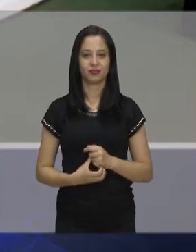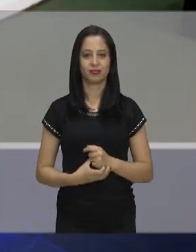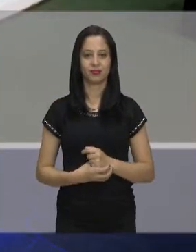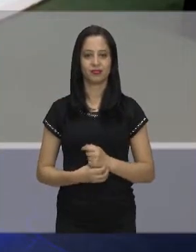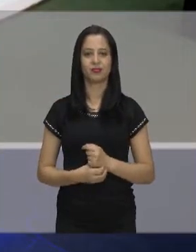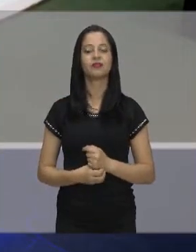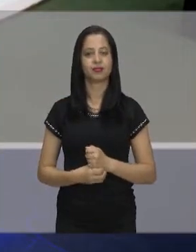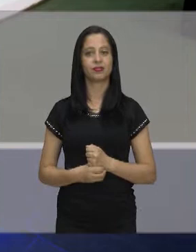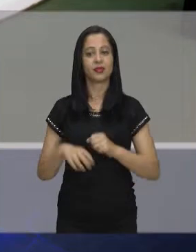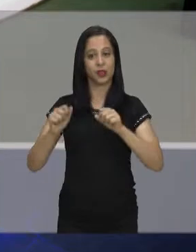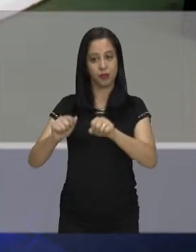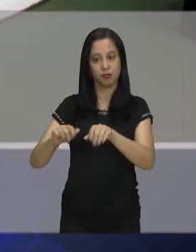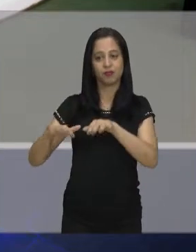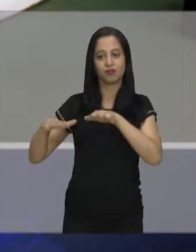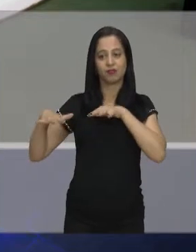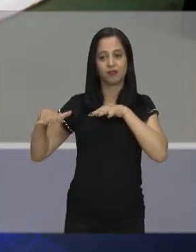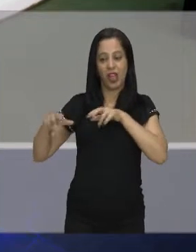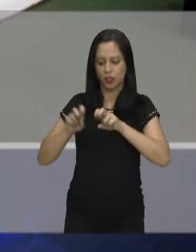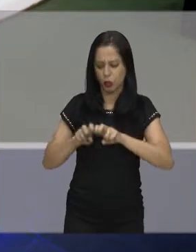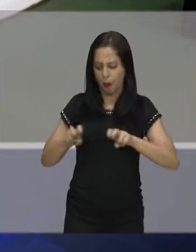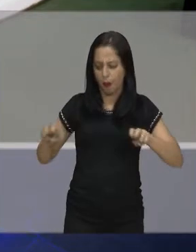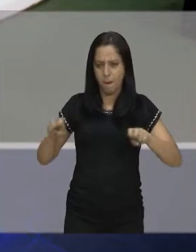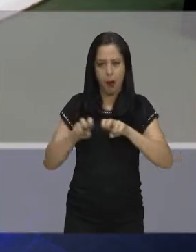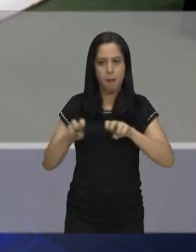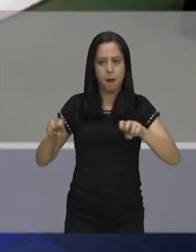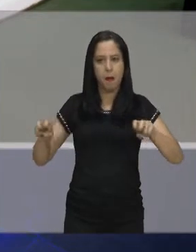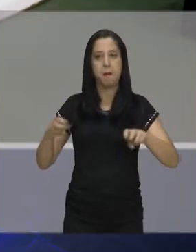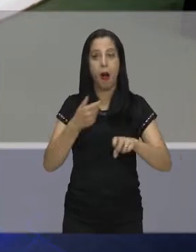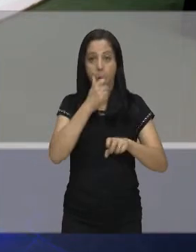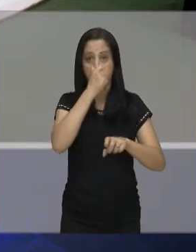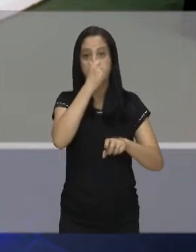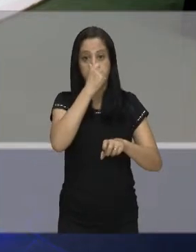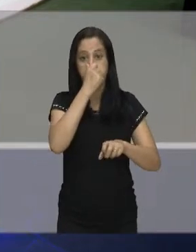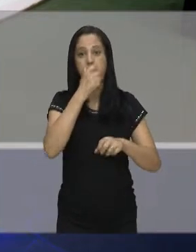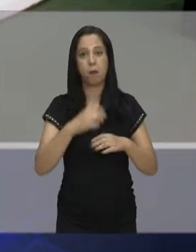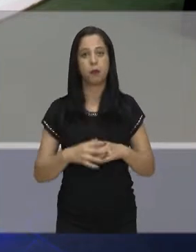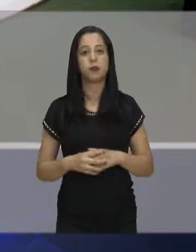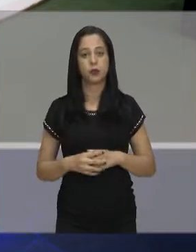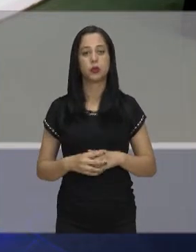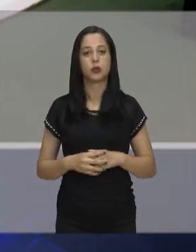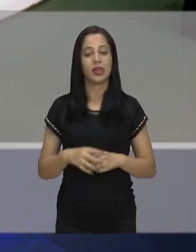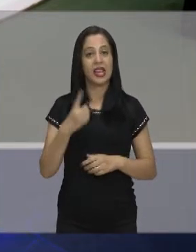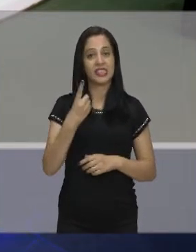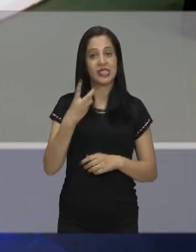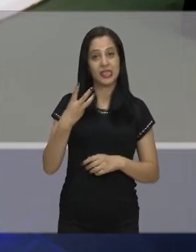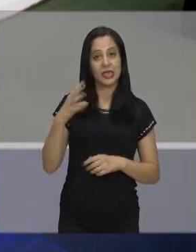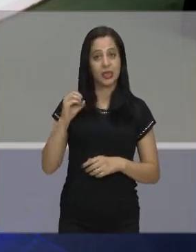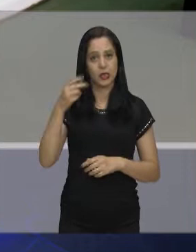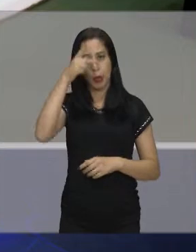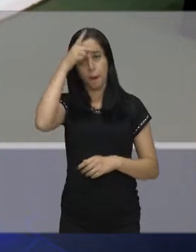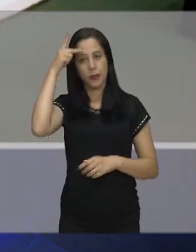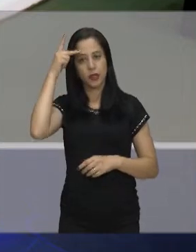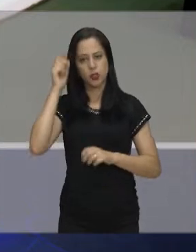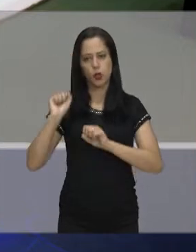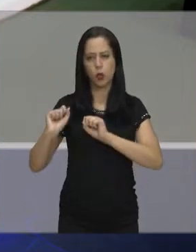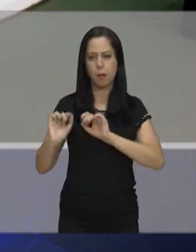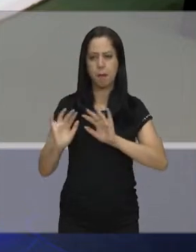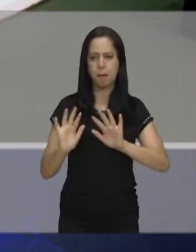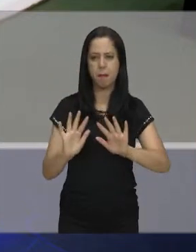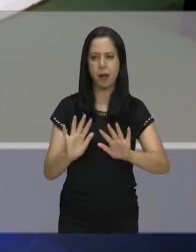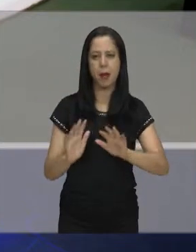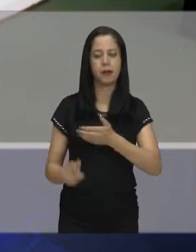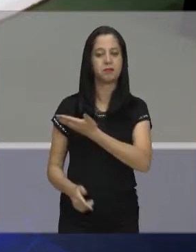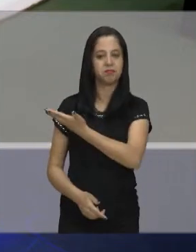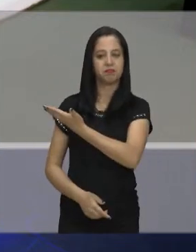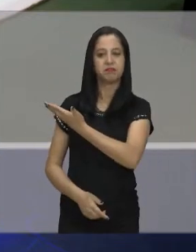o auditório, graças a Deus, estava repleto, com bastante gente mesmo, em torno de 130 pessoas, todo mundo de máscara.